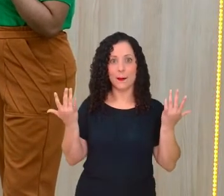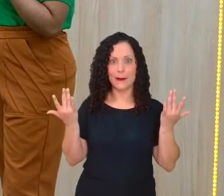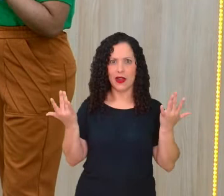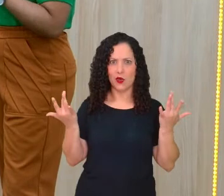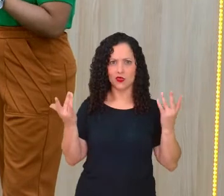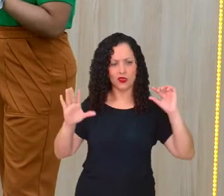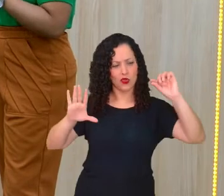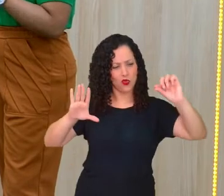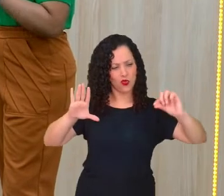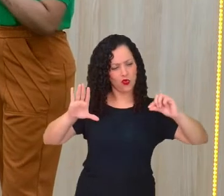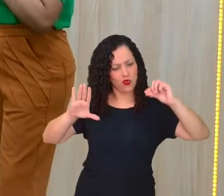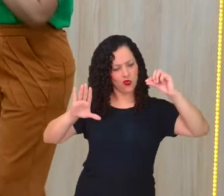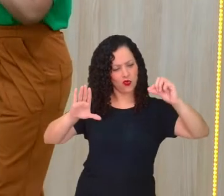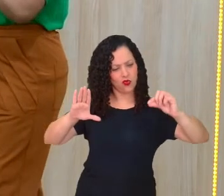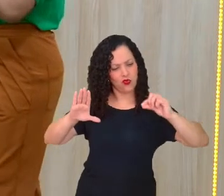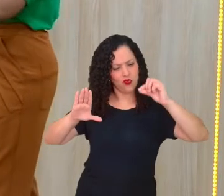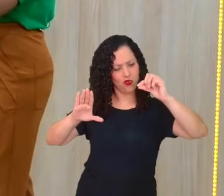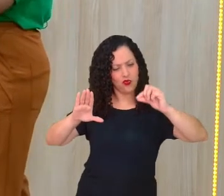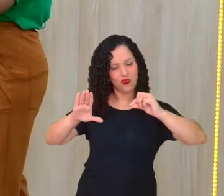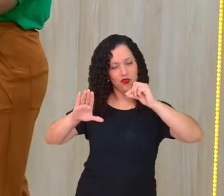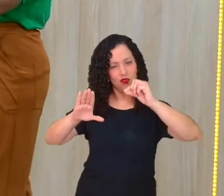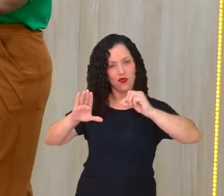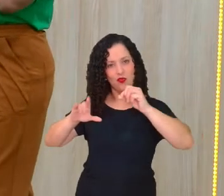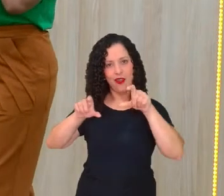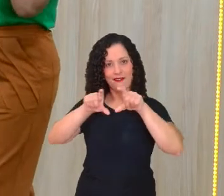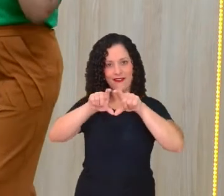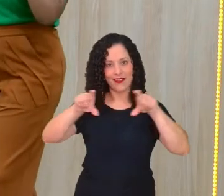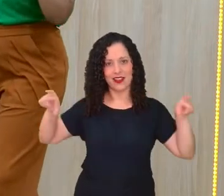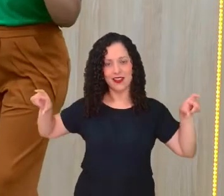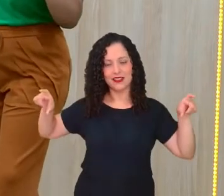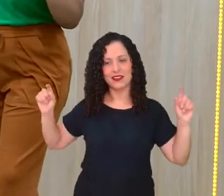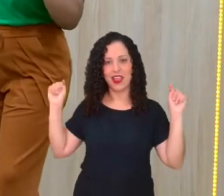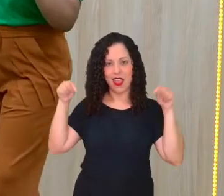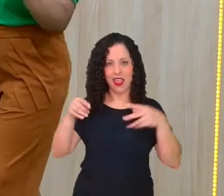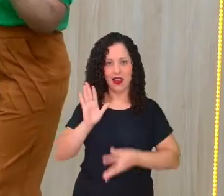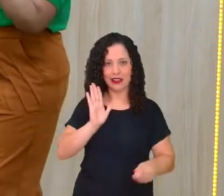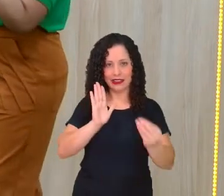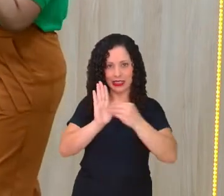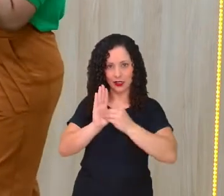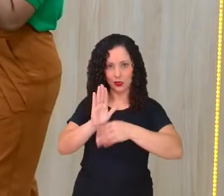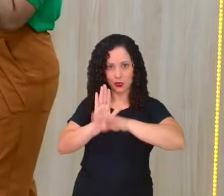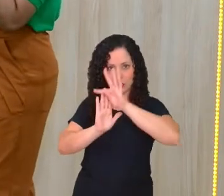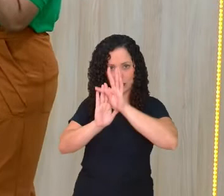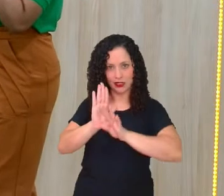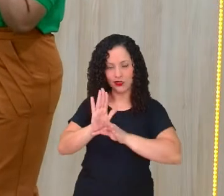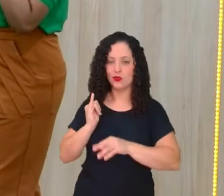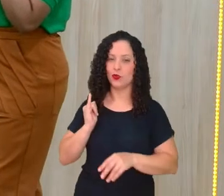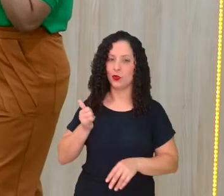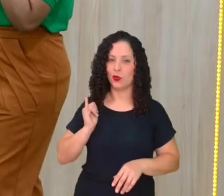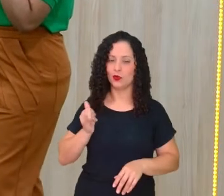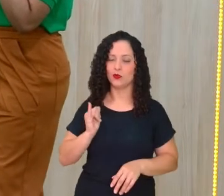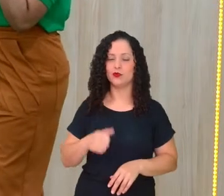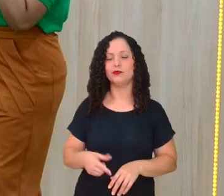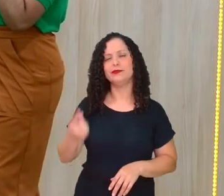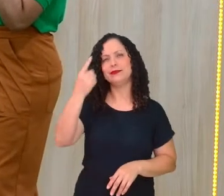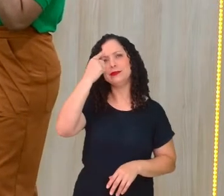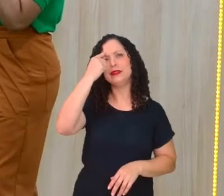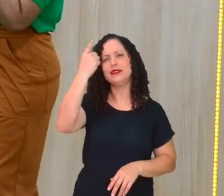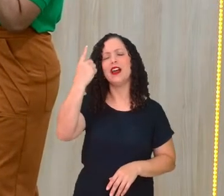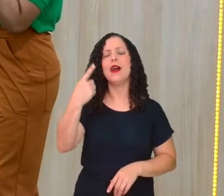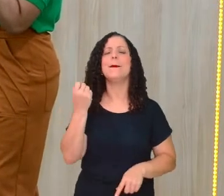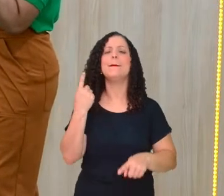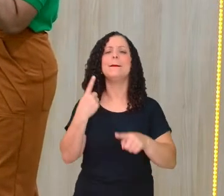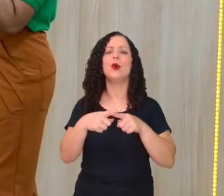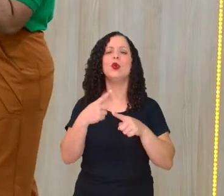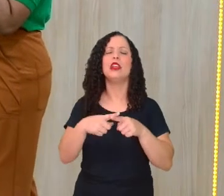ao seu próprio jeito. Essa é uma frase construída que está dentro do conto e eu queria que a gente pensasse por que a gente não